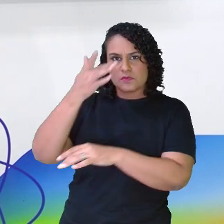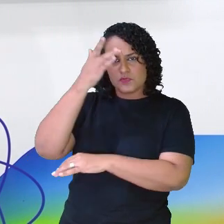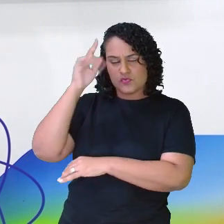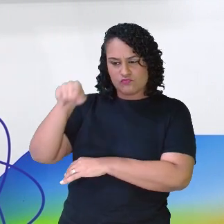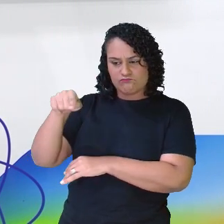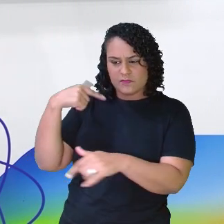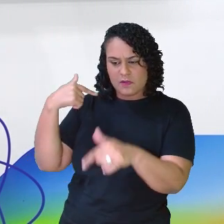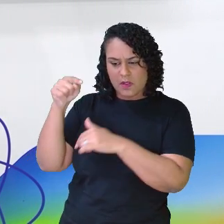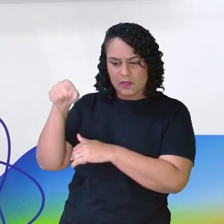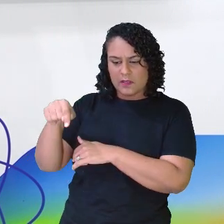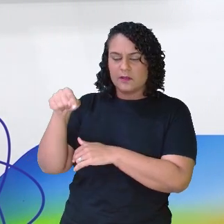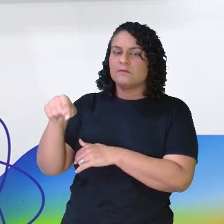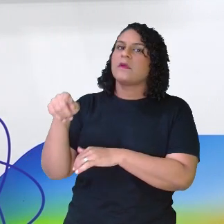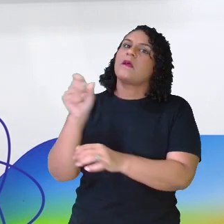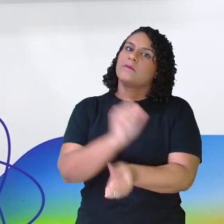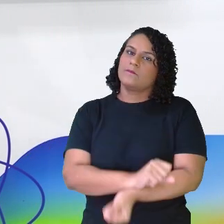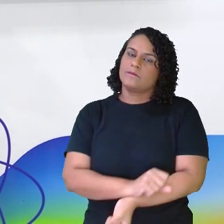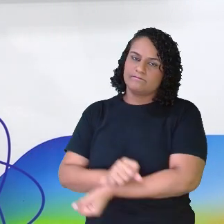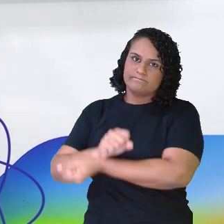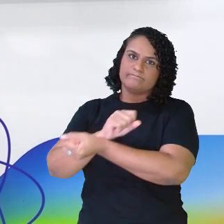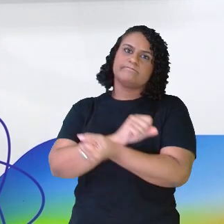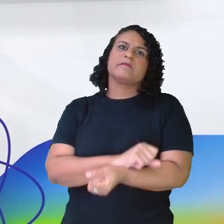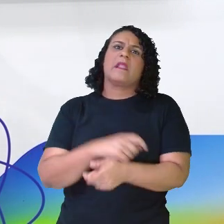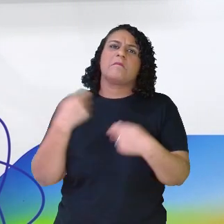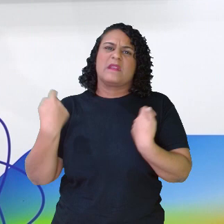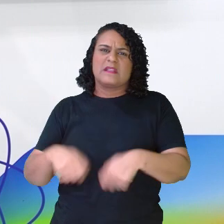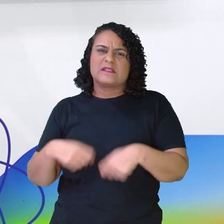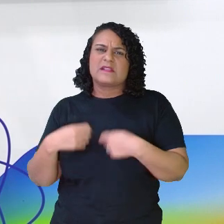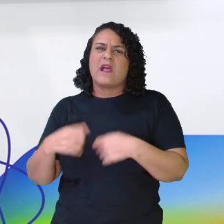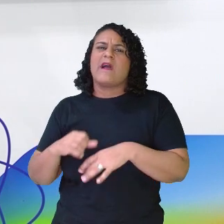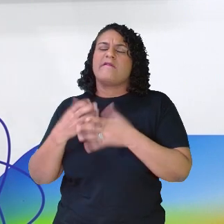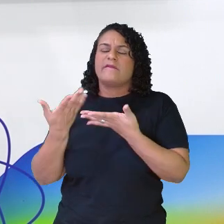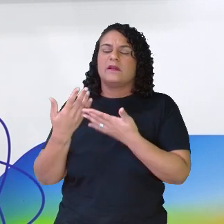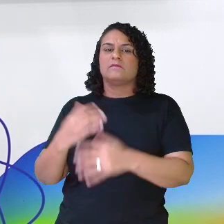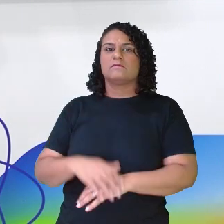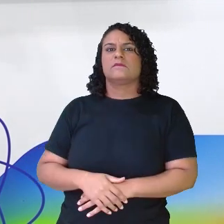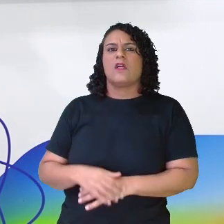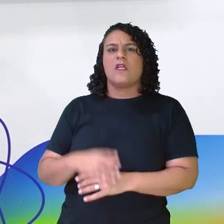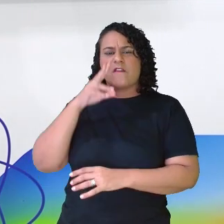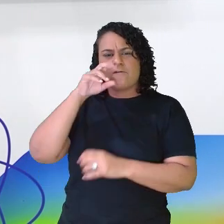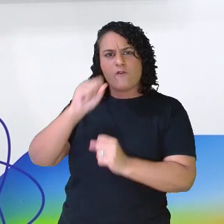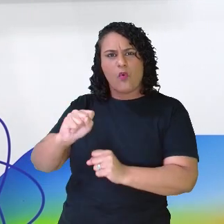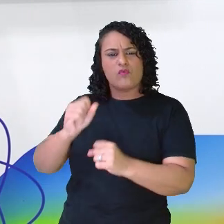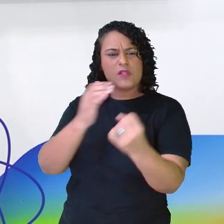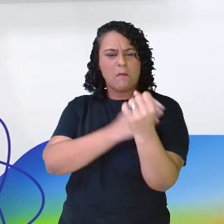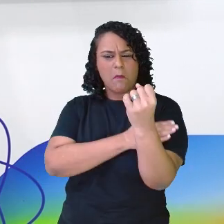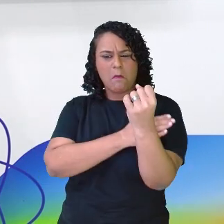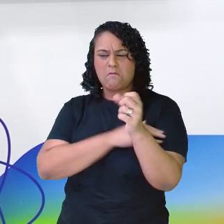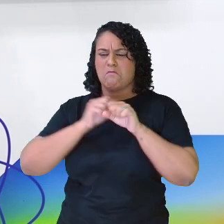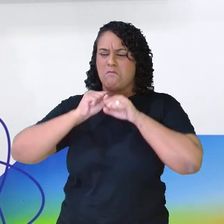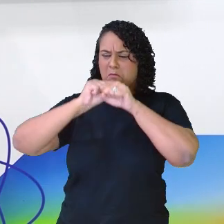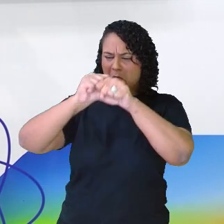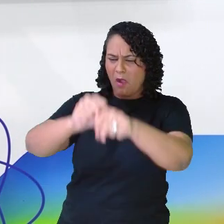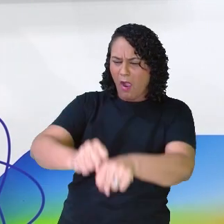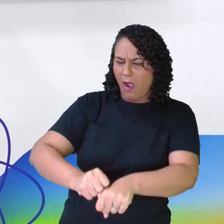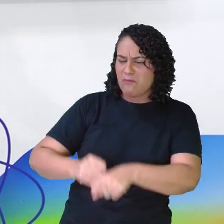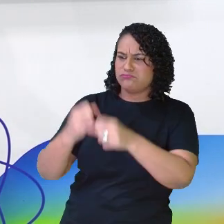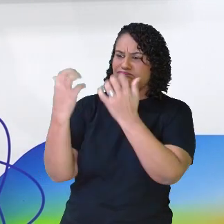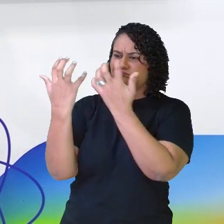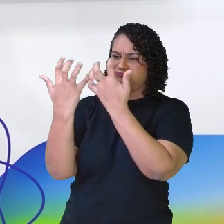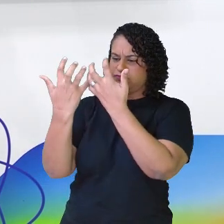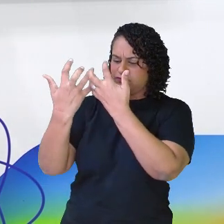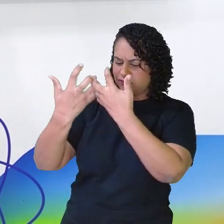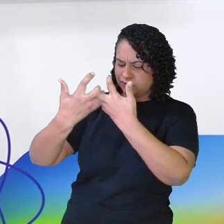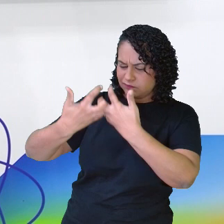grande, extensa, para movimentar os moinhos e outras funções que existiam dentro dos engenhos. Então a gente poderia